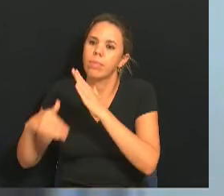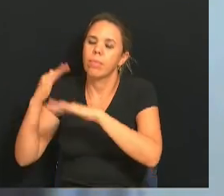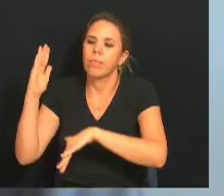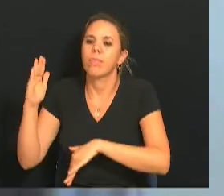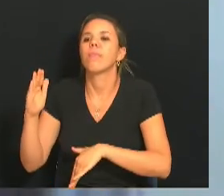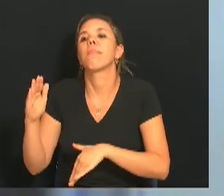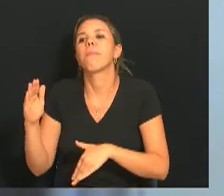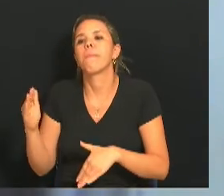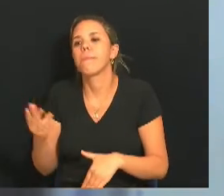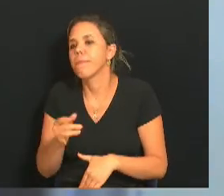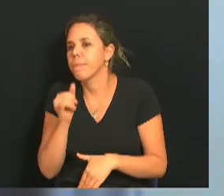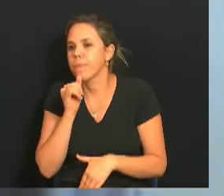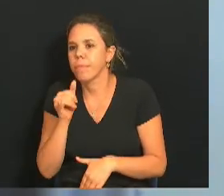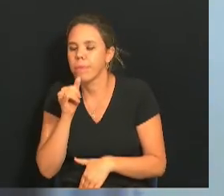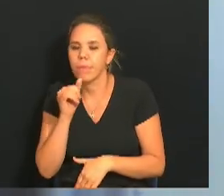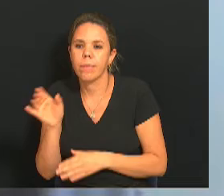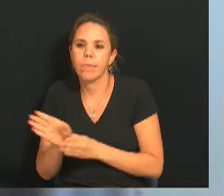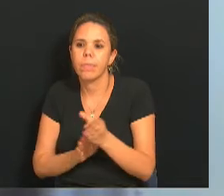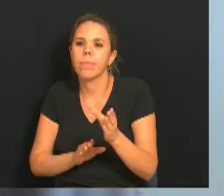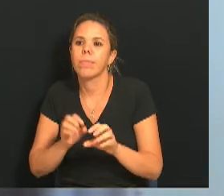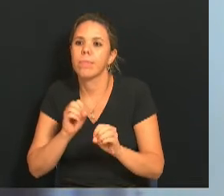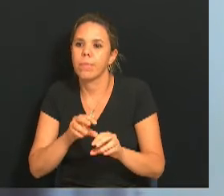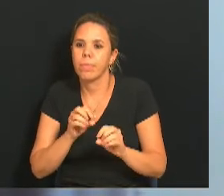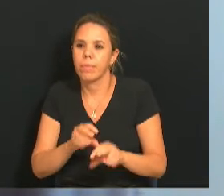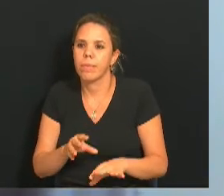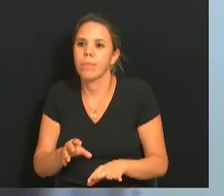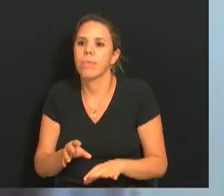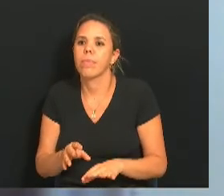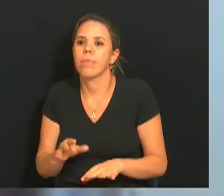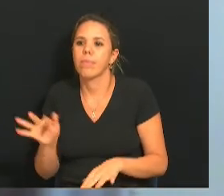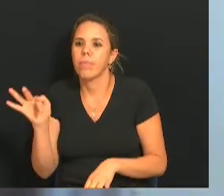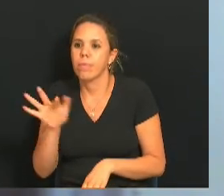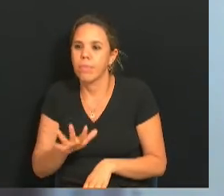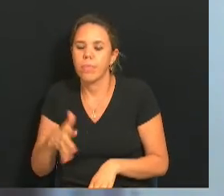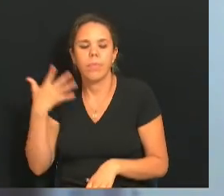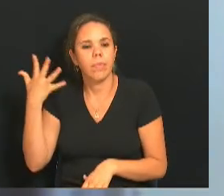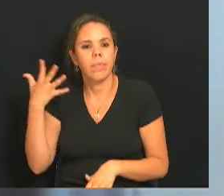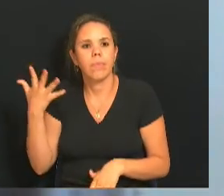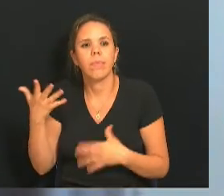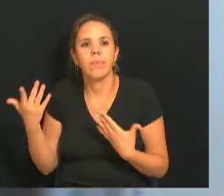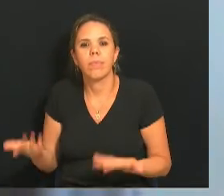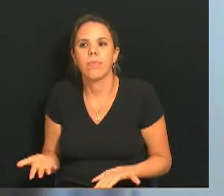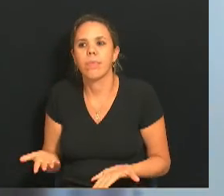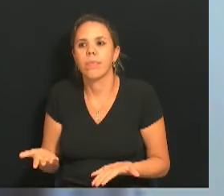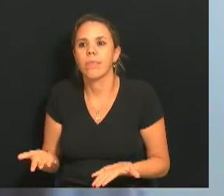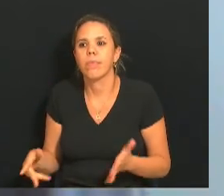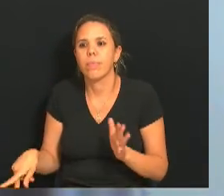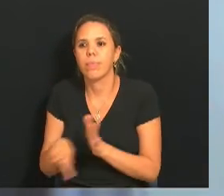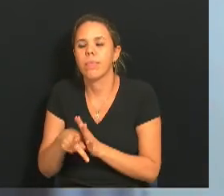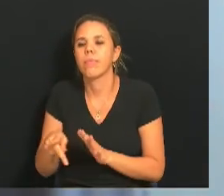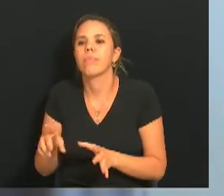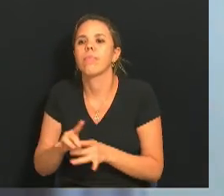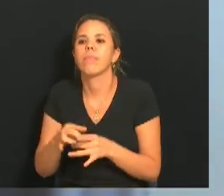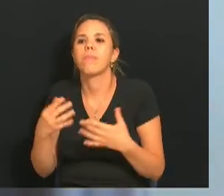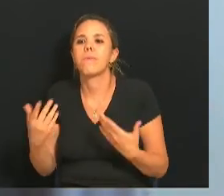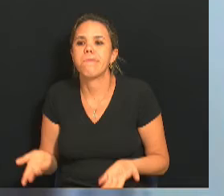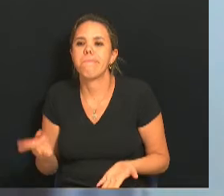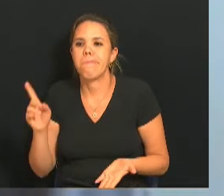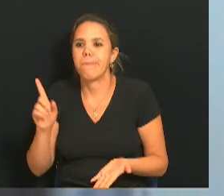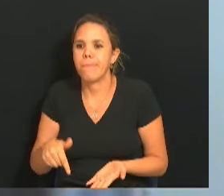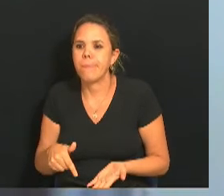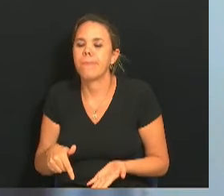por exemplo, é o Conselho Municipal de Educação, o próprio Fórum Municipal de Educação, as próprias conferências. Então, esse é um